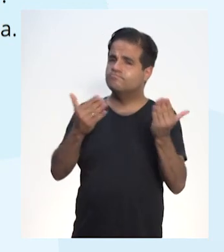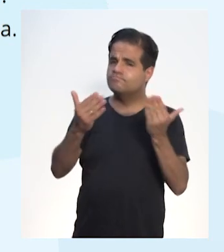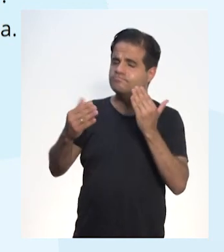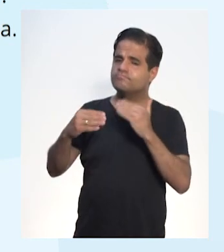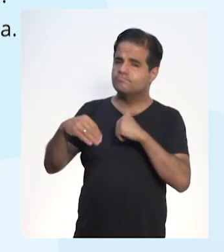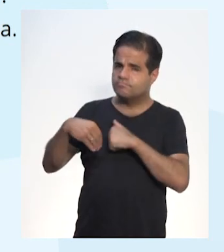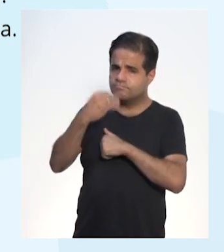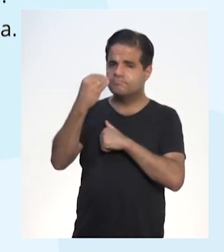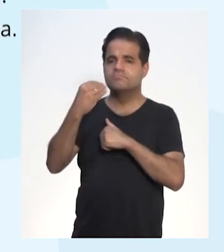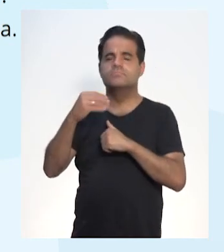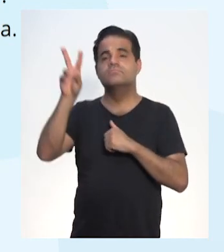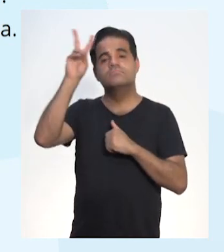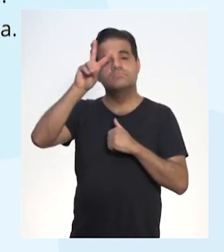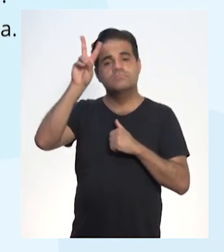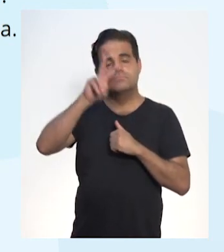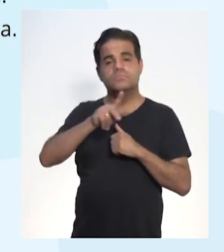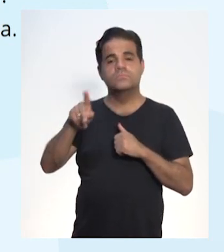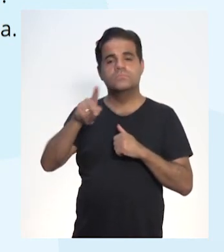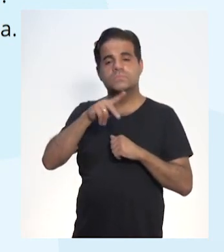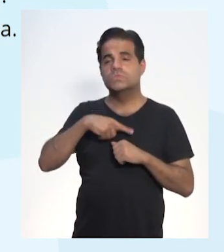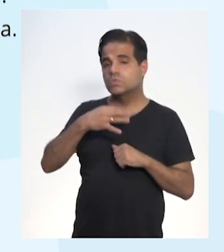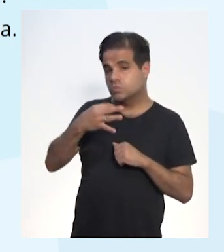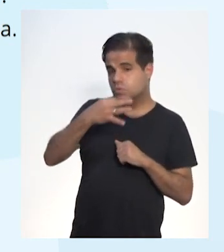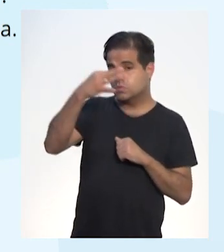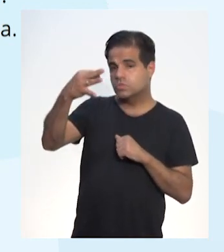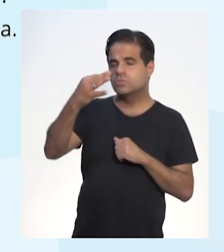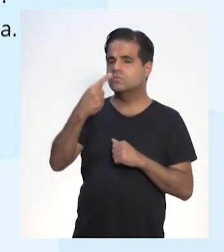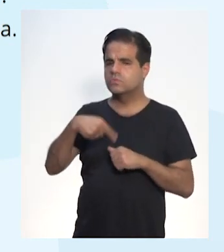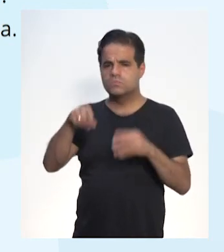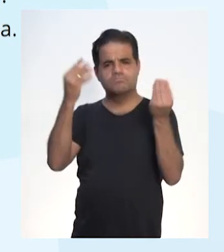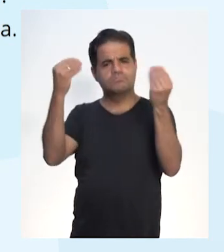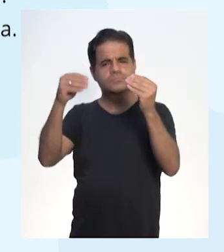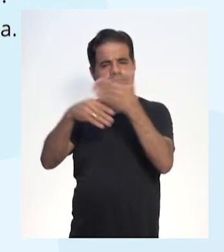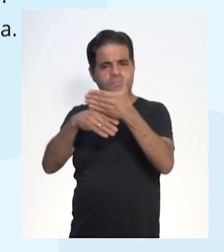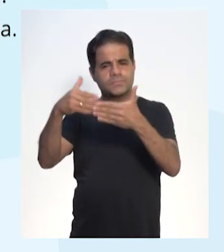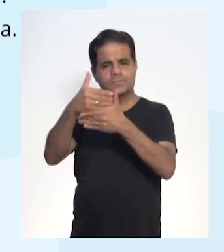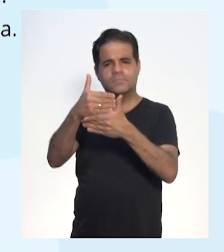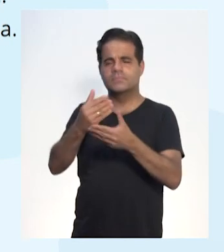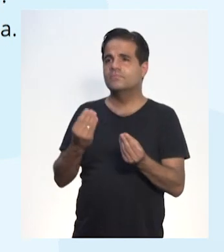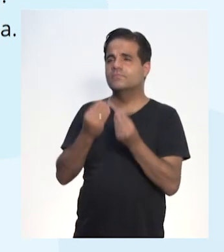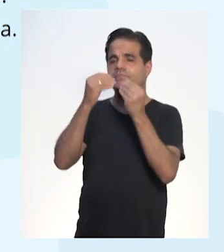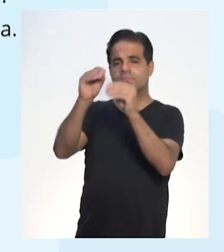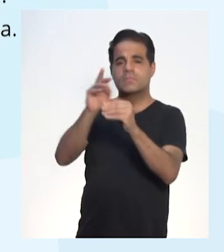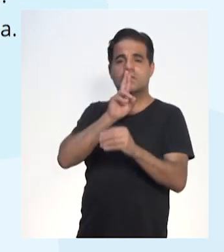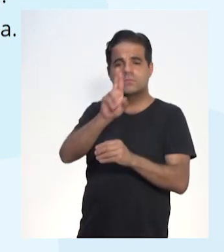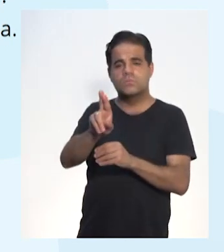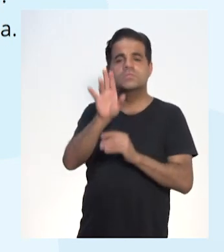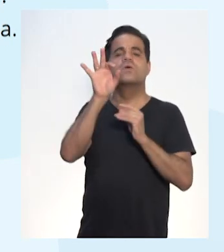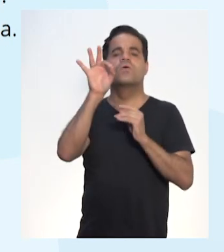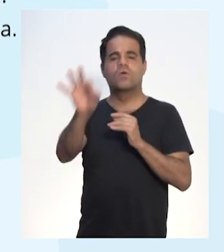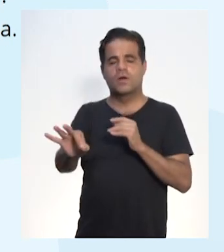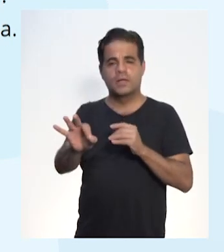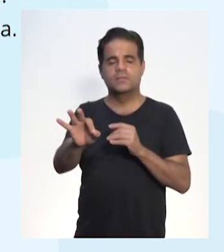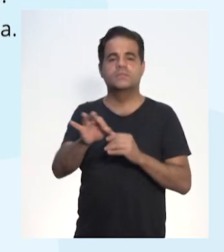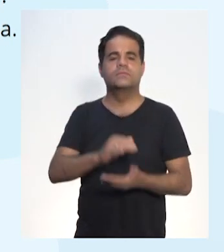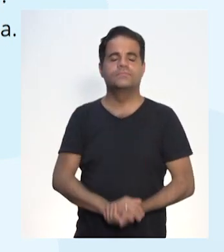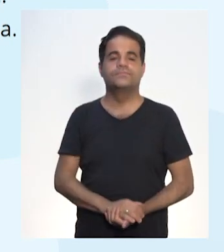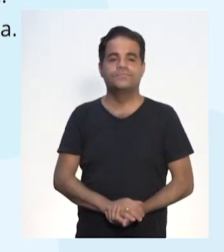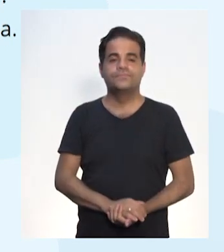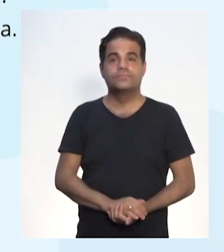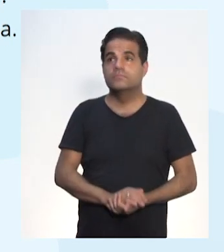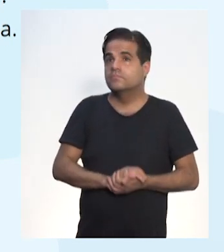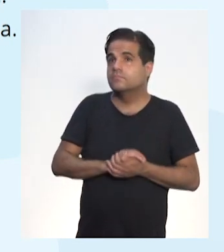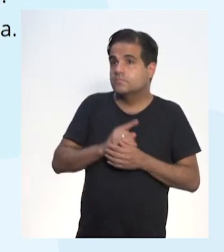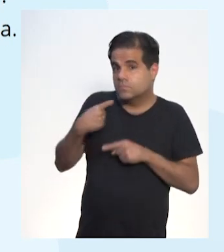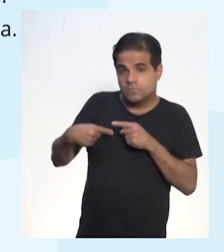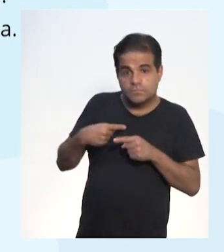né? Lembrando, né, que alguns professores tinham sugerido, né, da gente colocar um slide com a imagem com a resposta correta, né? Isso. Quando ela